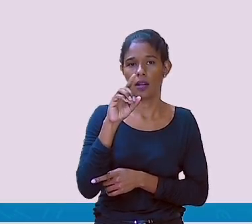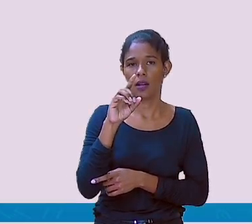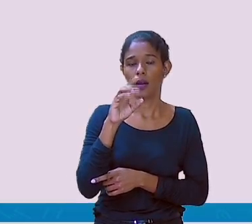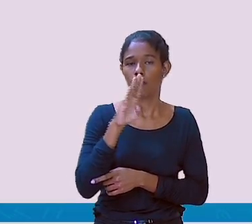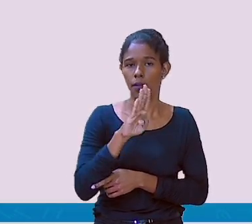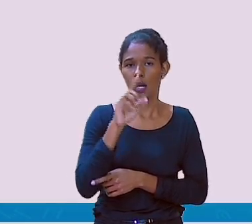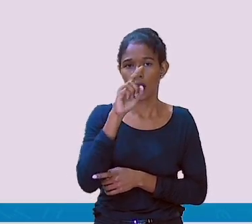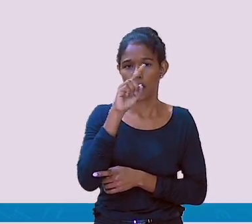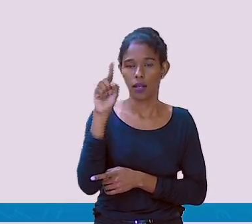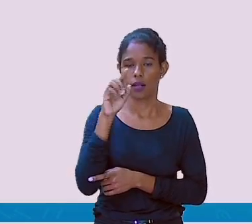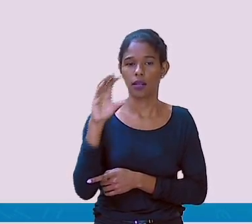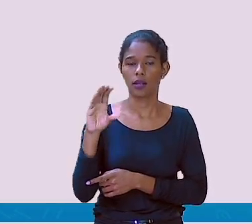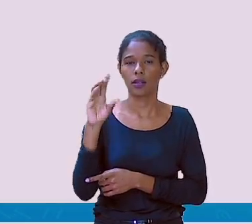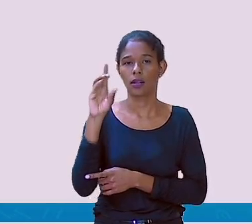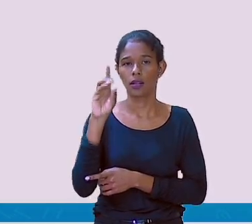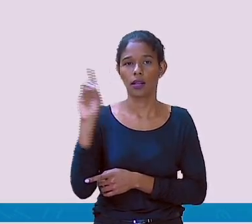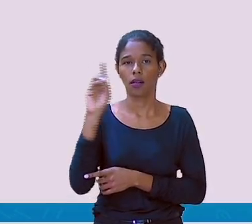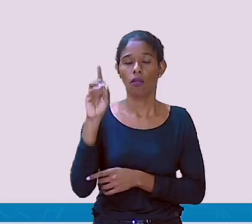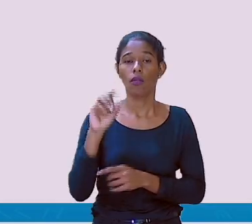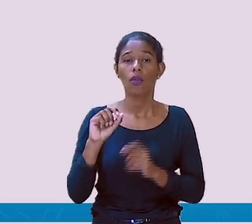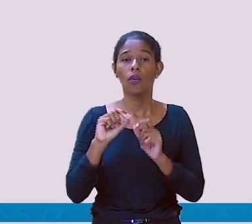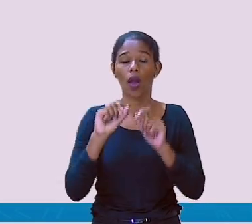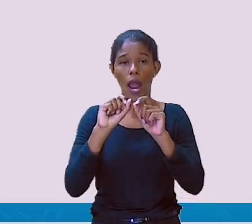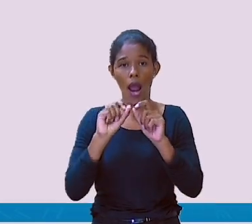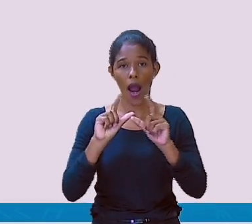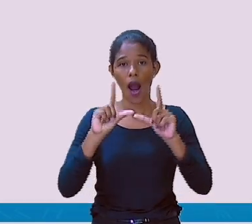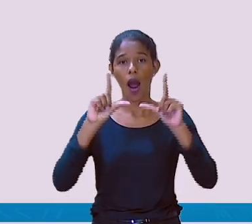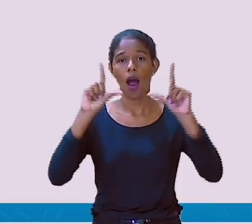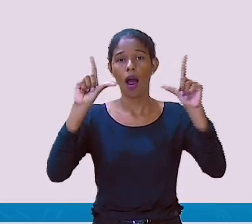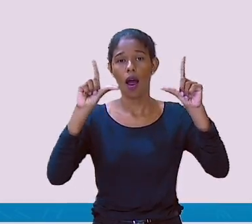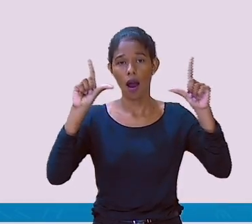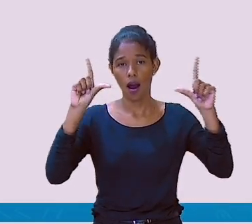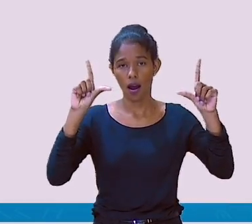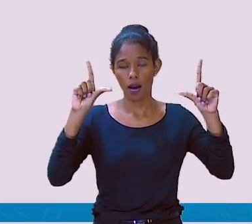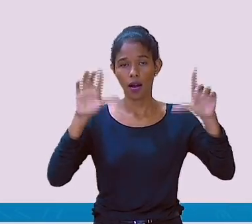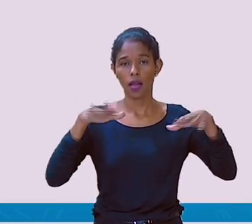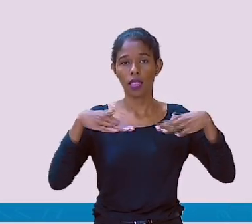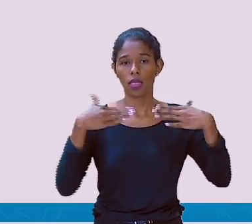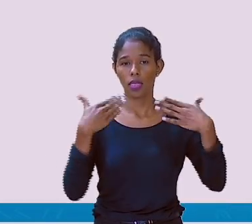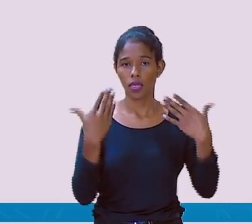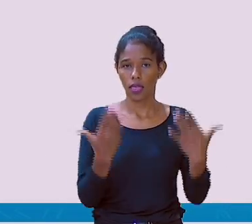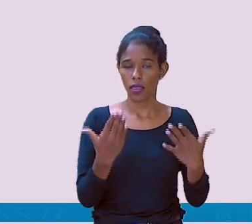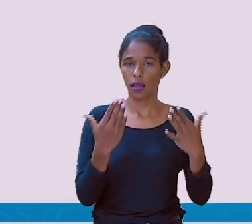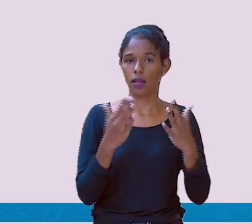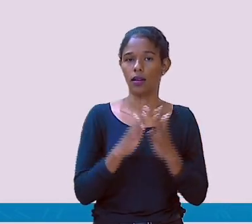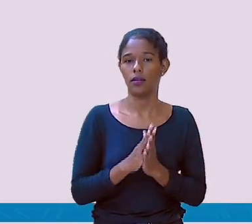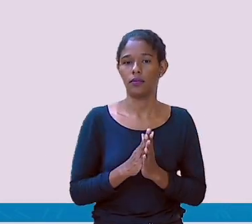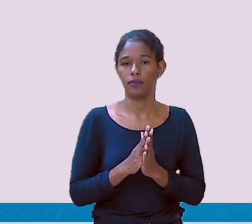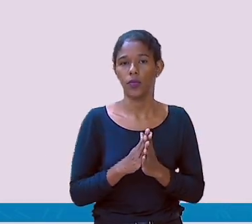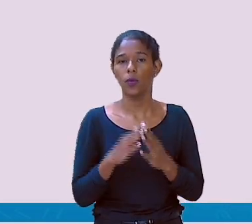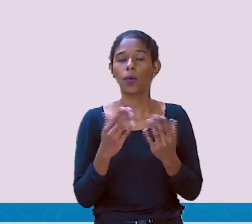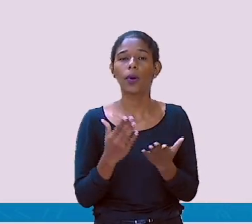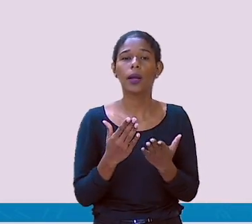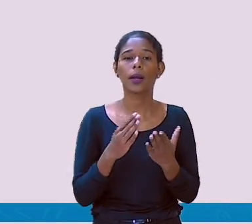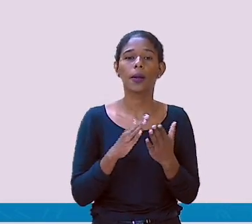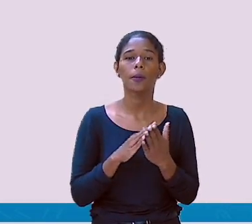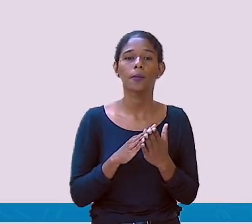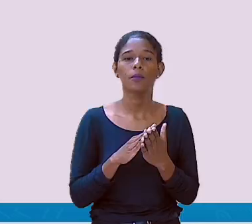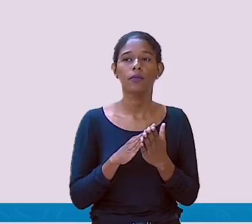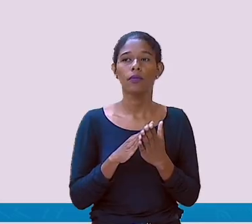foram ampliados. Então, a semelhança de triângulos, nós vamos ampliar a